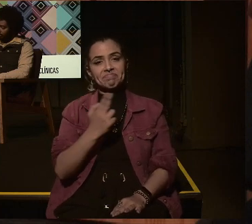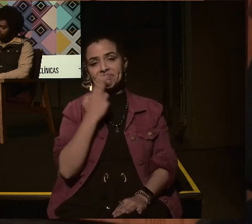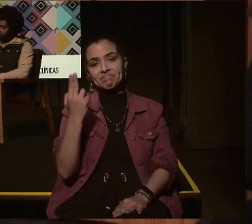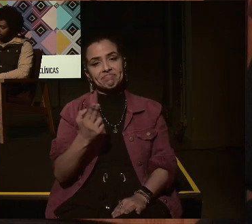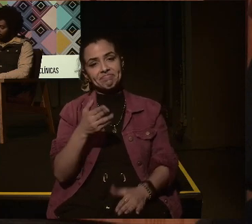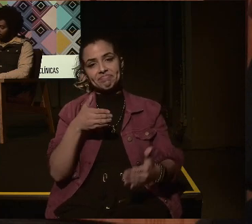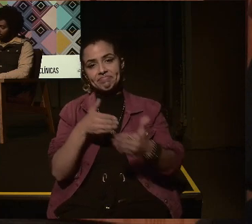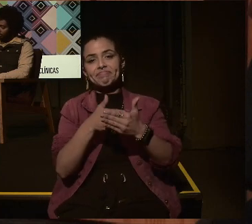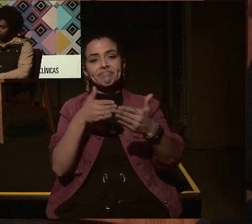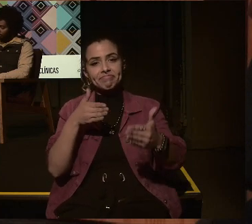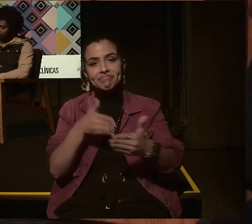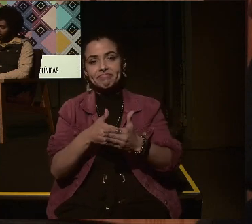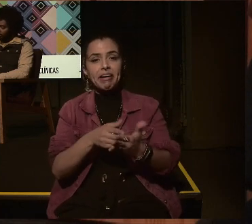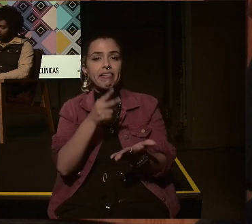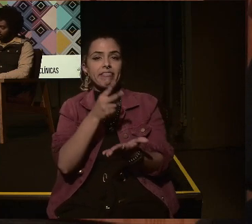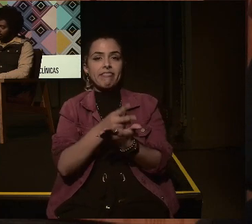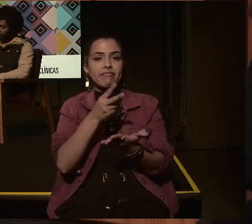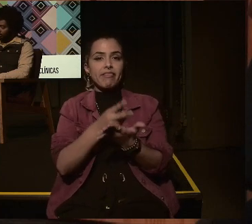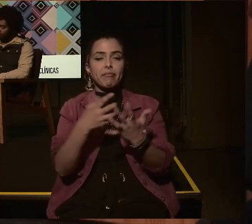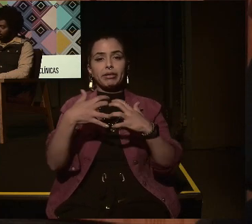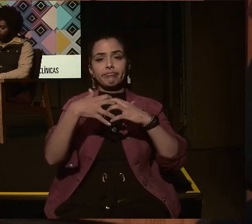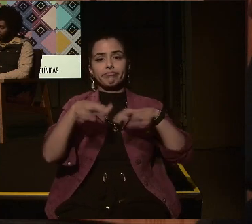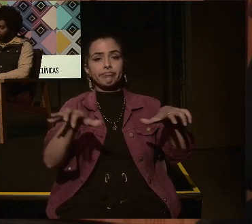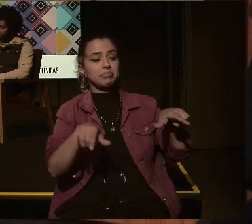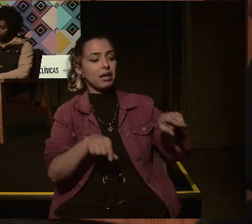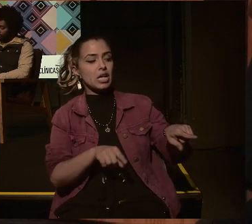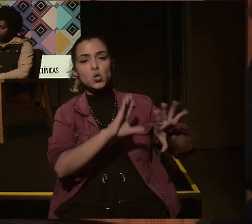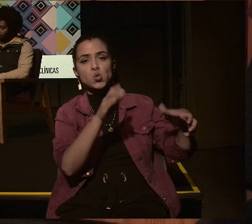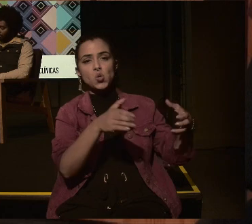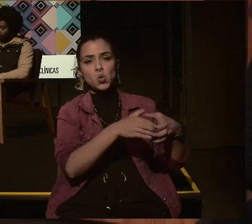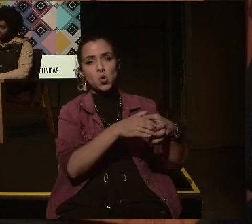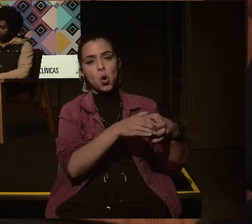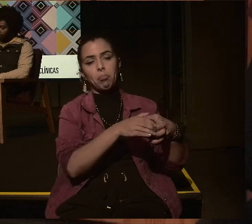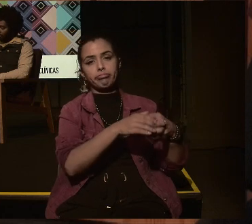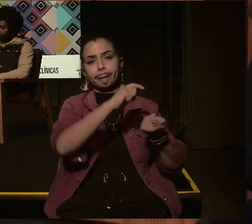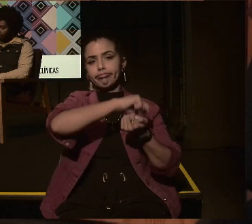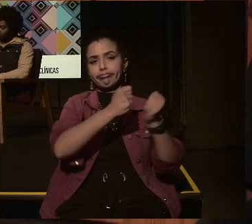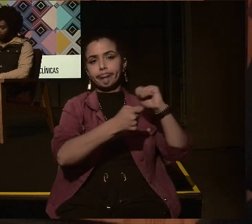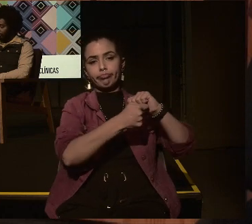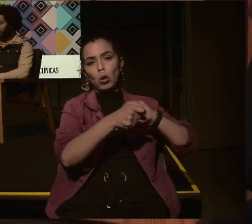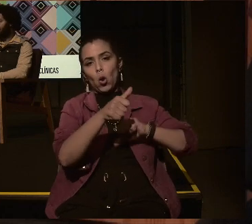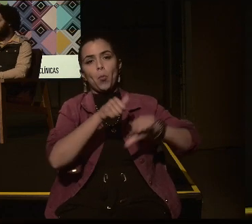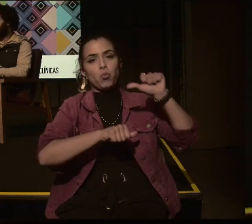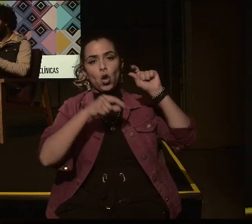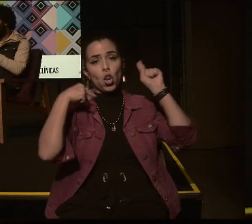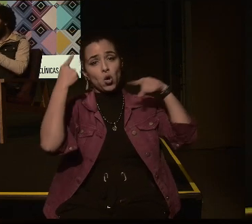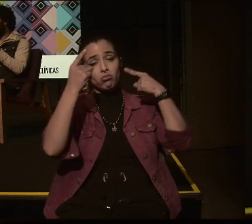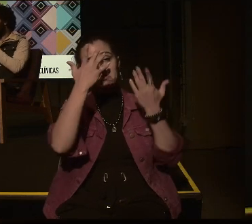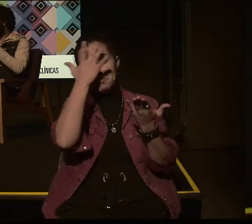em psicopatologizar quem talvez nem está precisando tanto de cuidado assim. Muito obrigado.